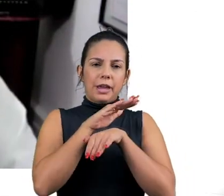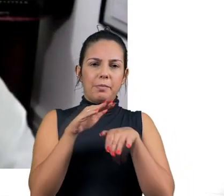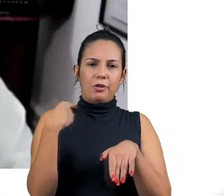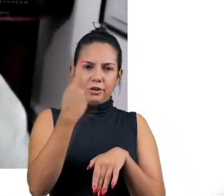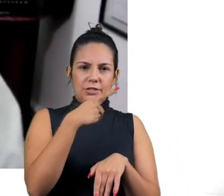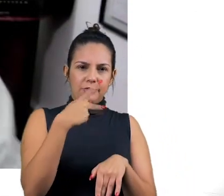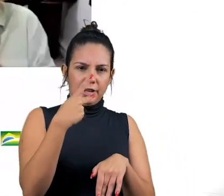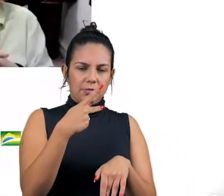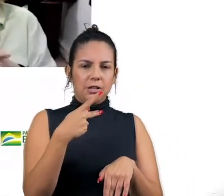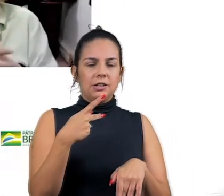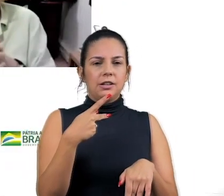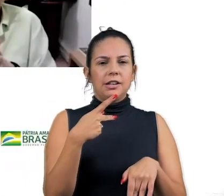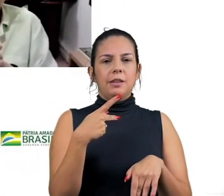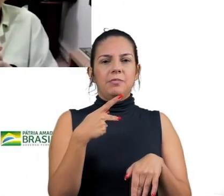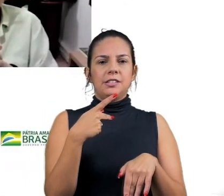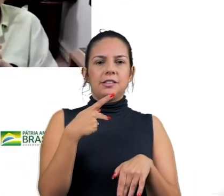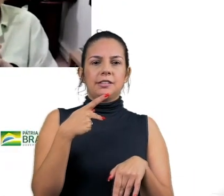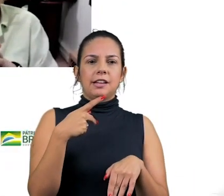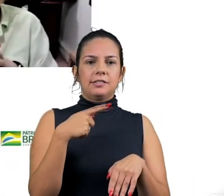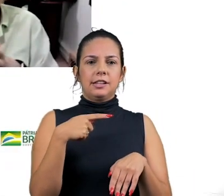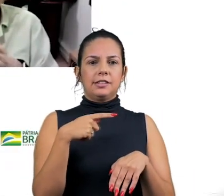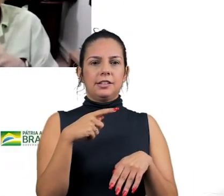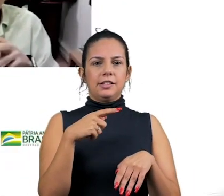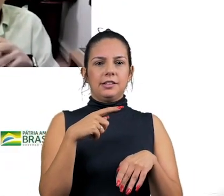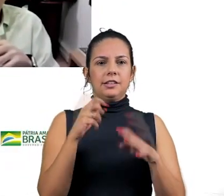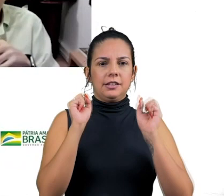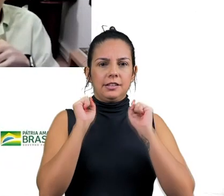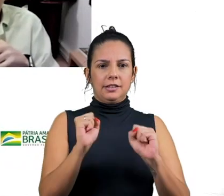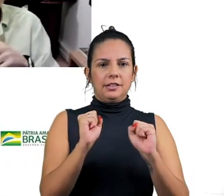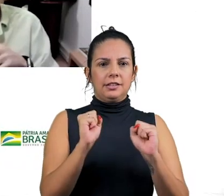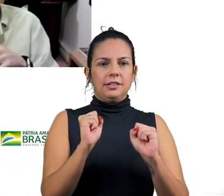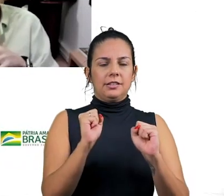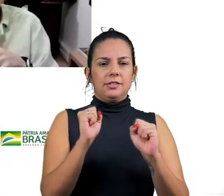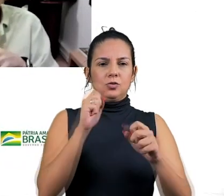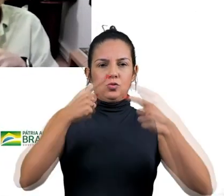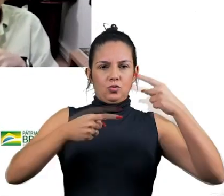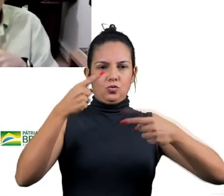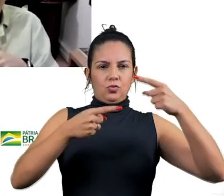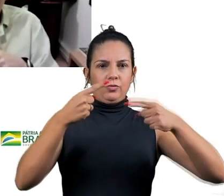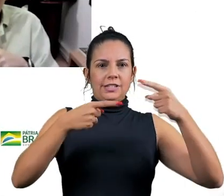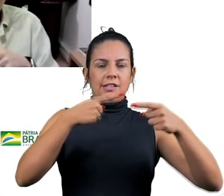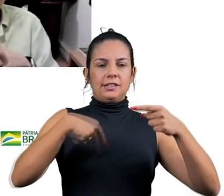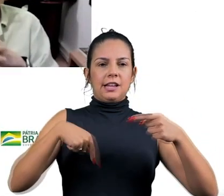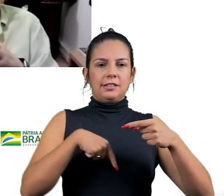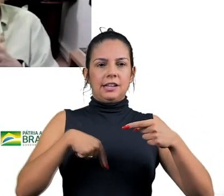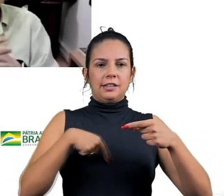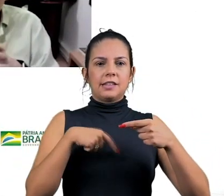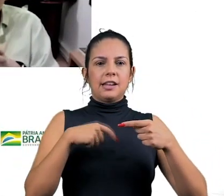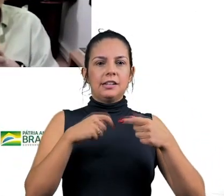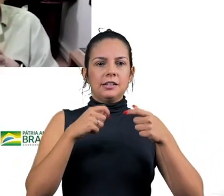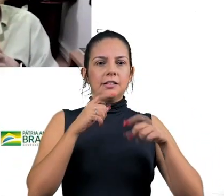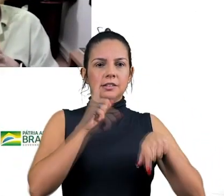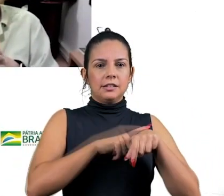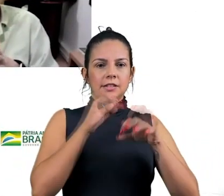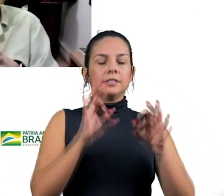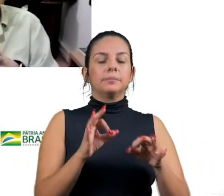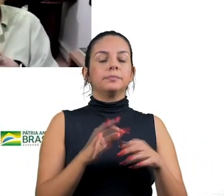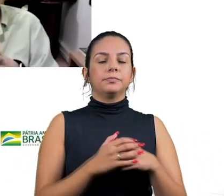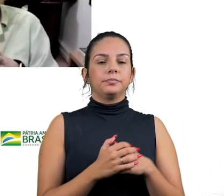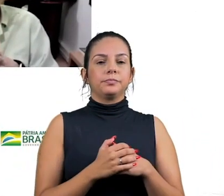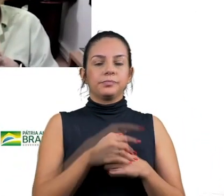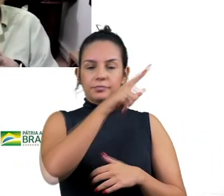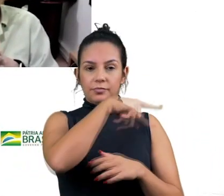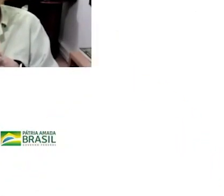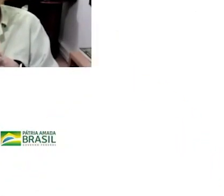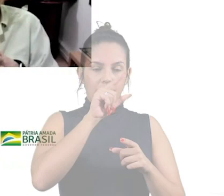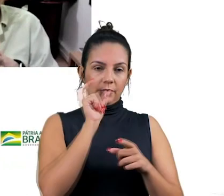de falar sobre os tempos que os poderes, que o jogo político determina, é esse.